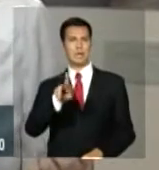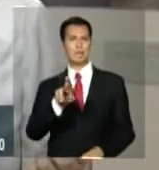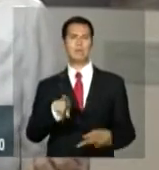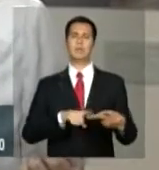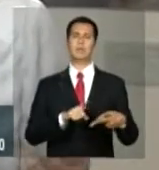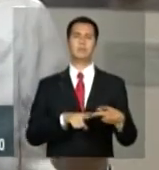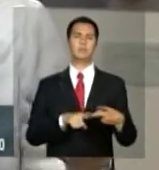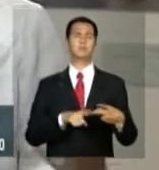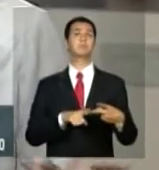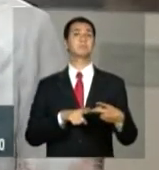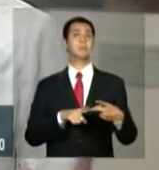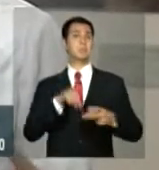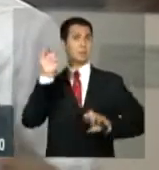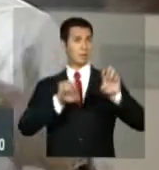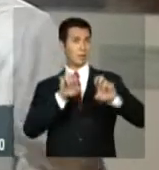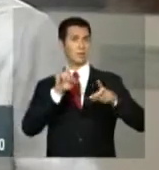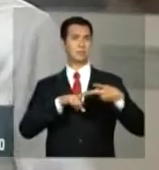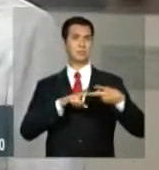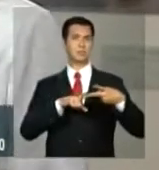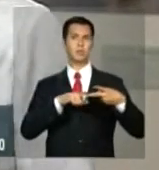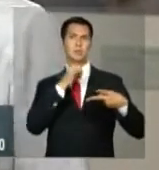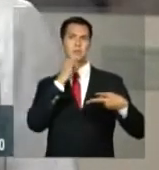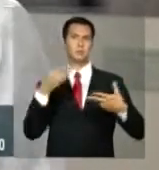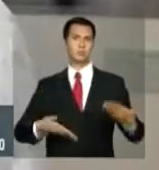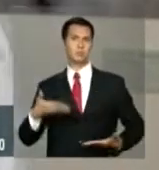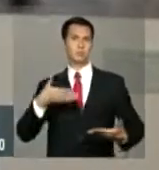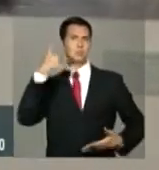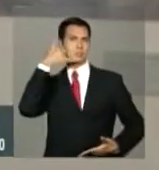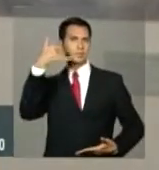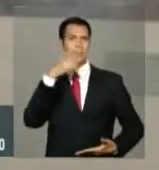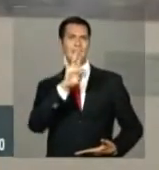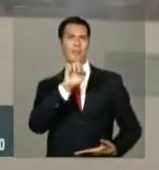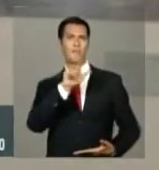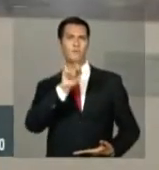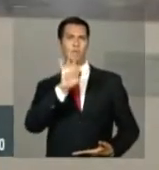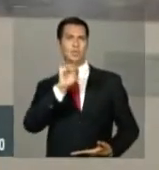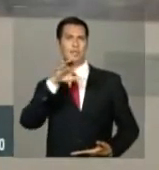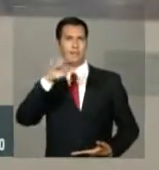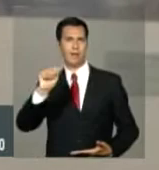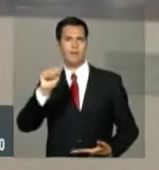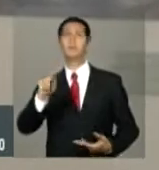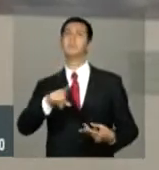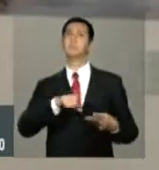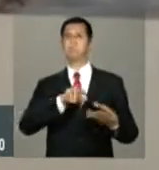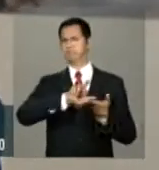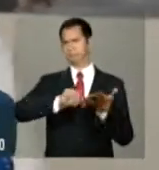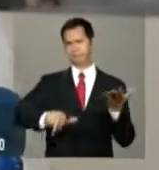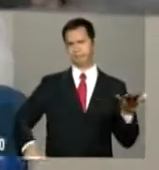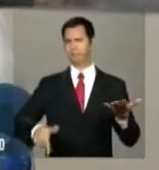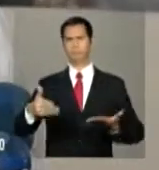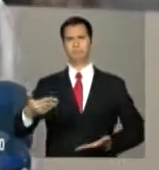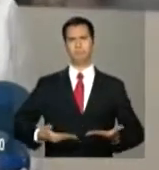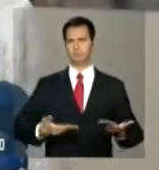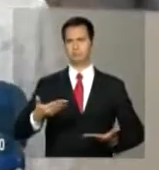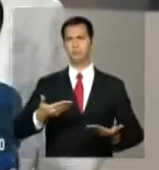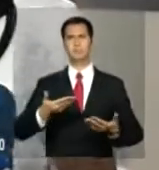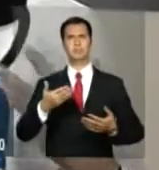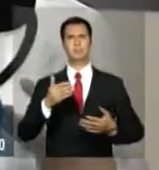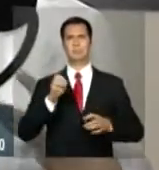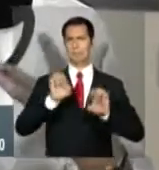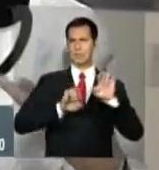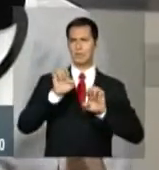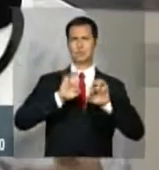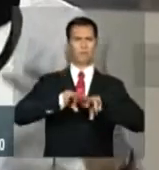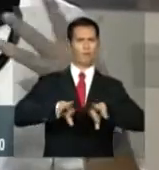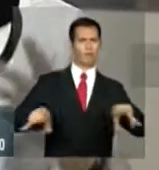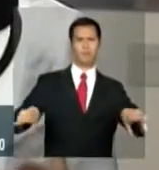também empresas na área de serviço, como a Telefônica e outras empresas. Muitas na área de energia. Há